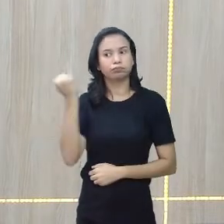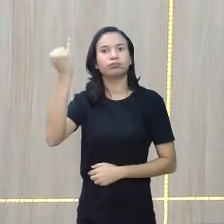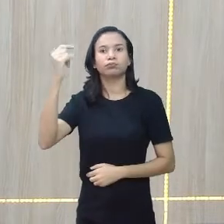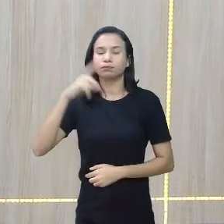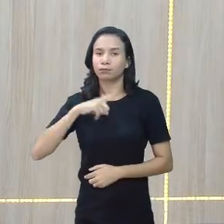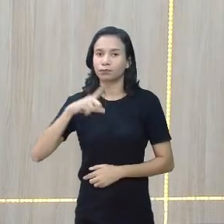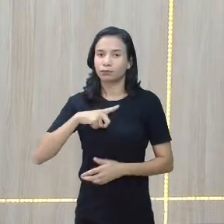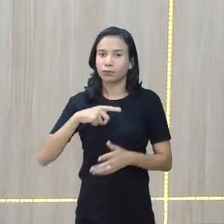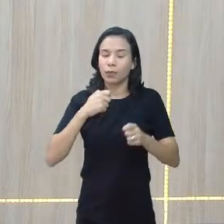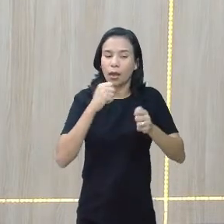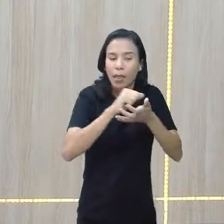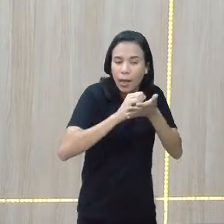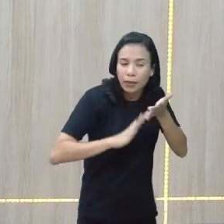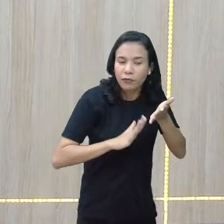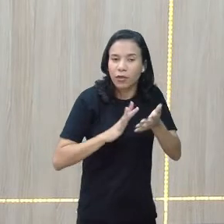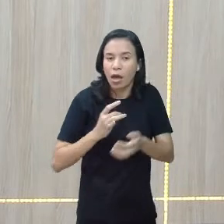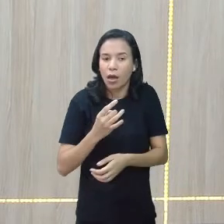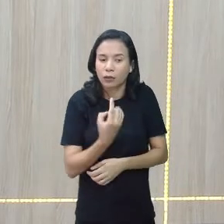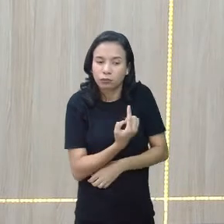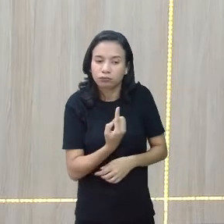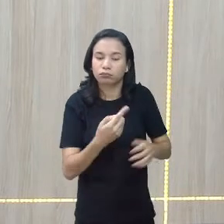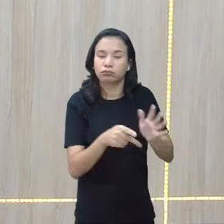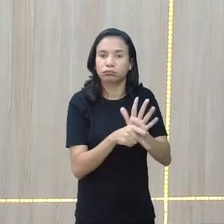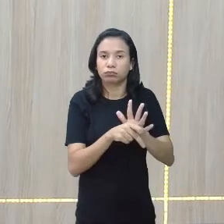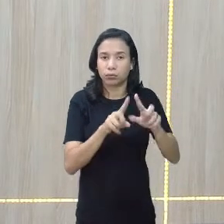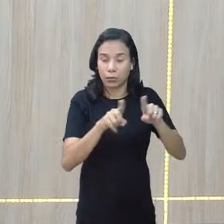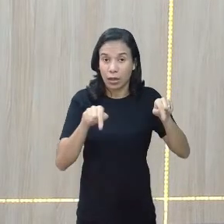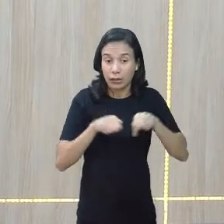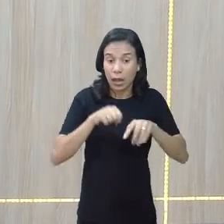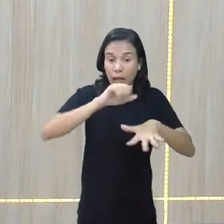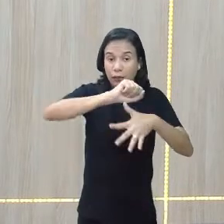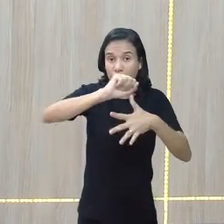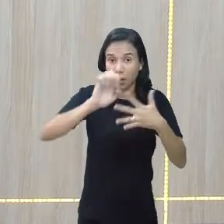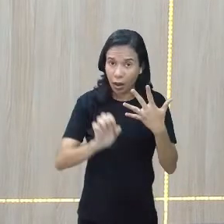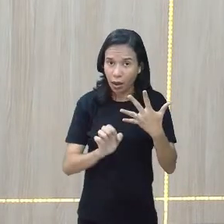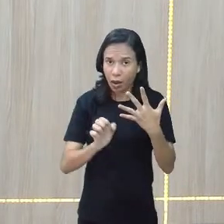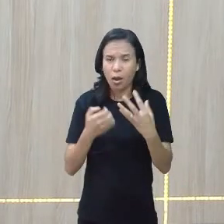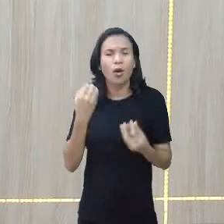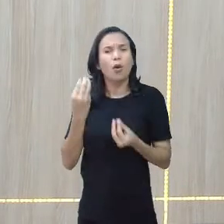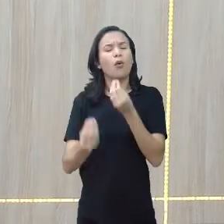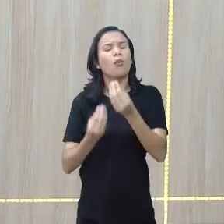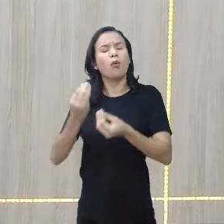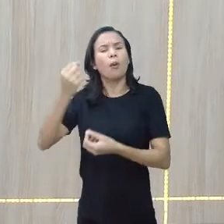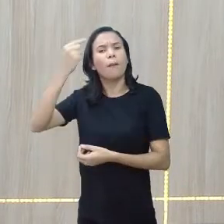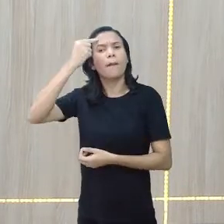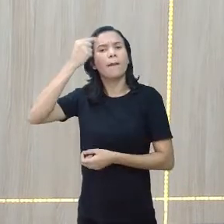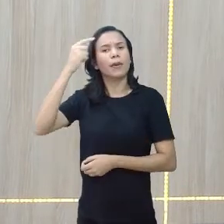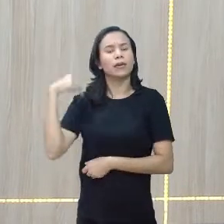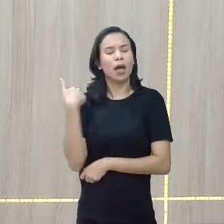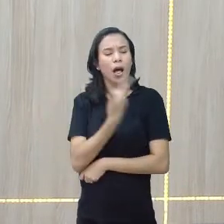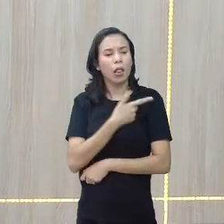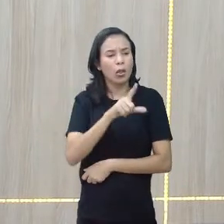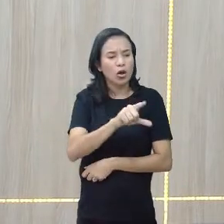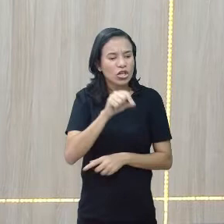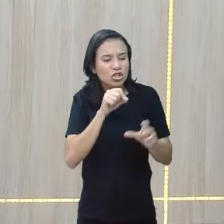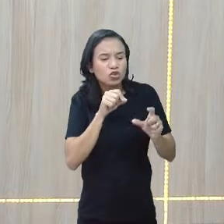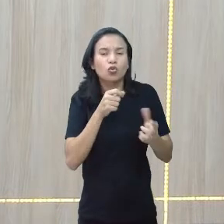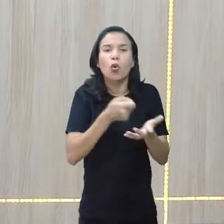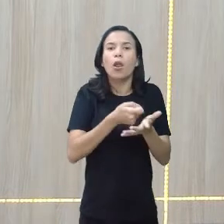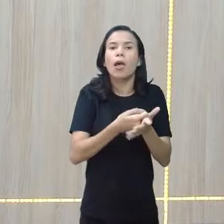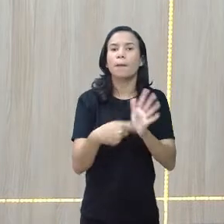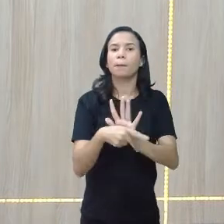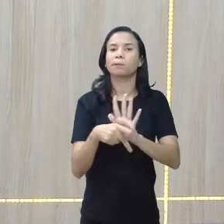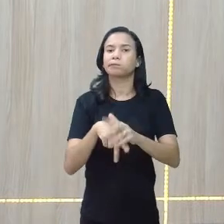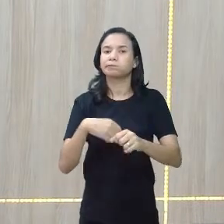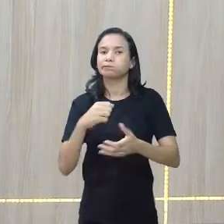no trabalho individualizado na sala de recursos. O que é que a gente precisa considerar quando a gente vai selecionar um jogo,